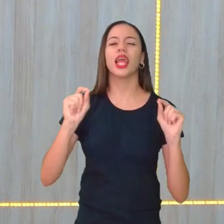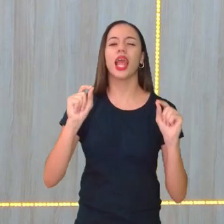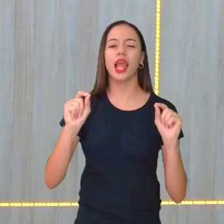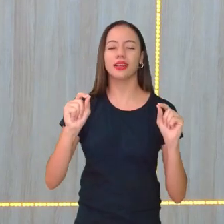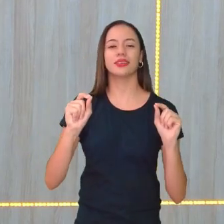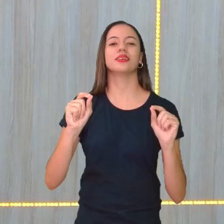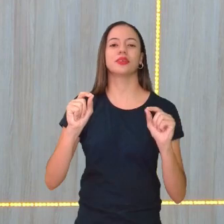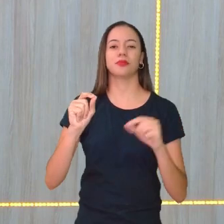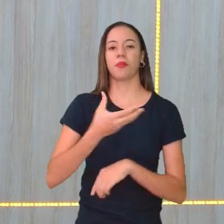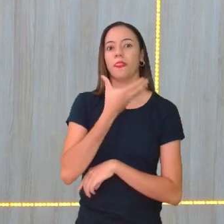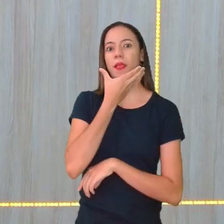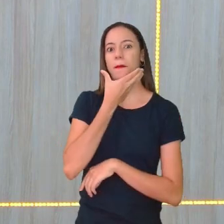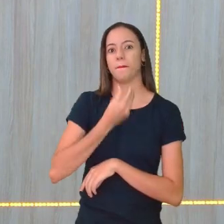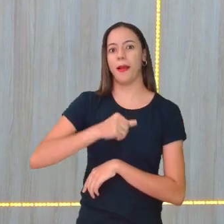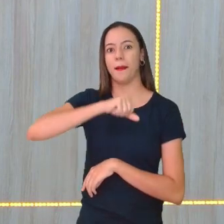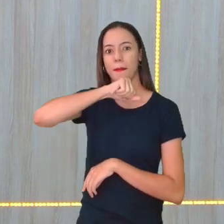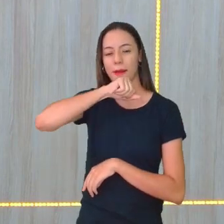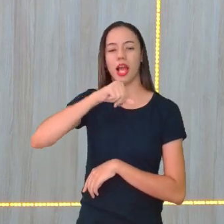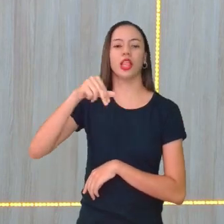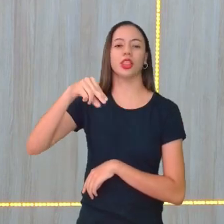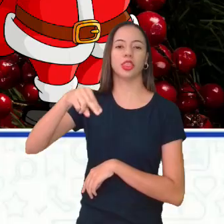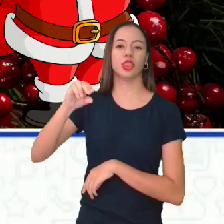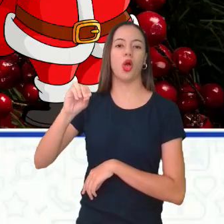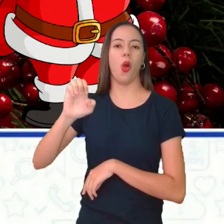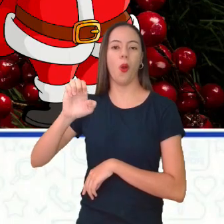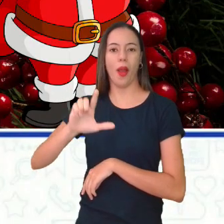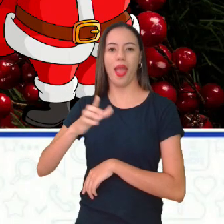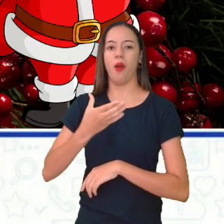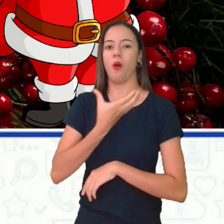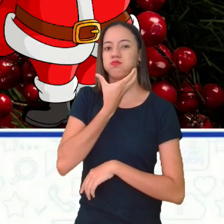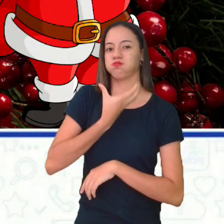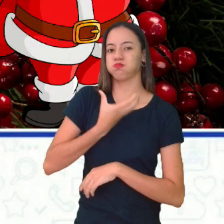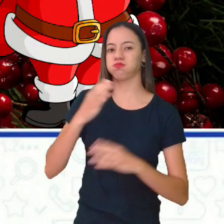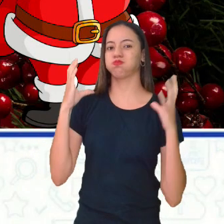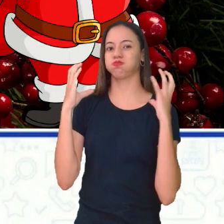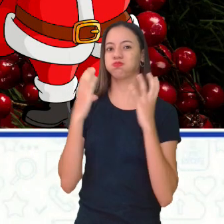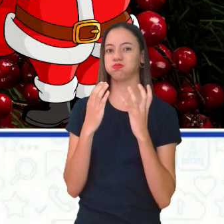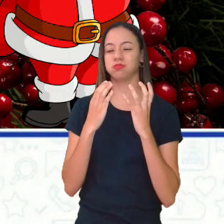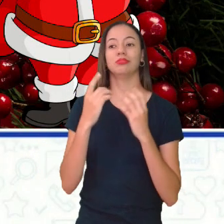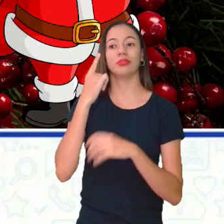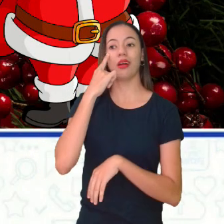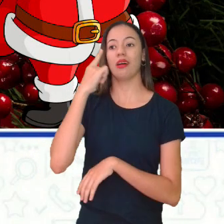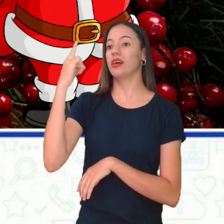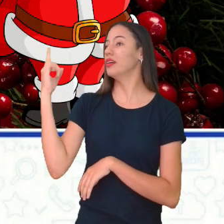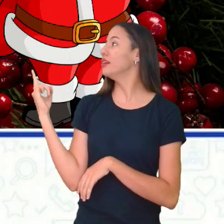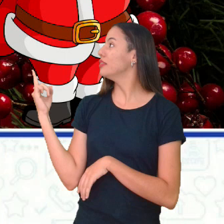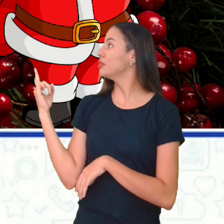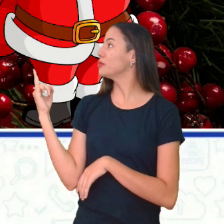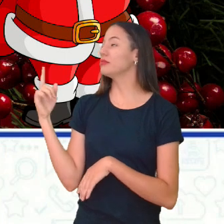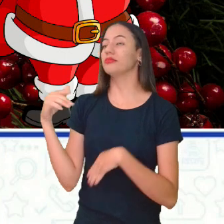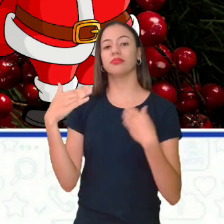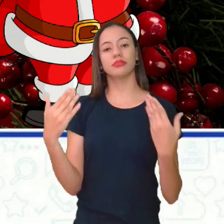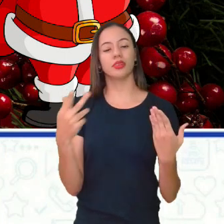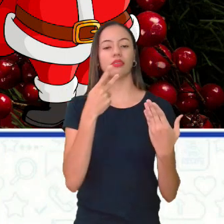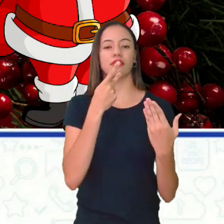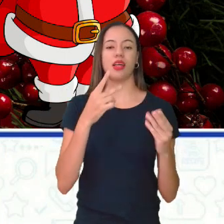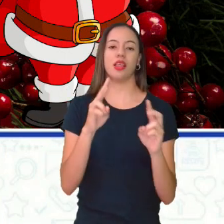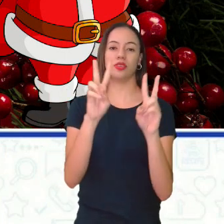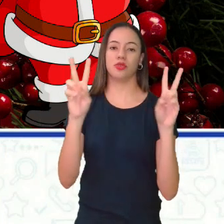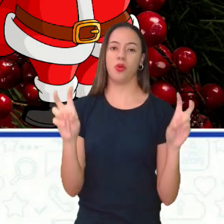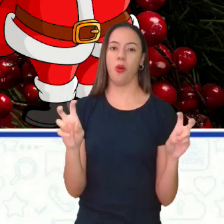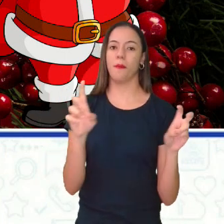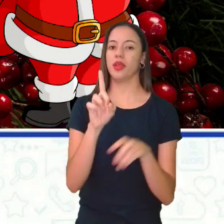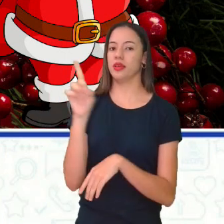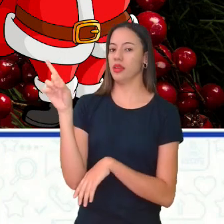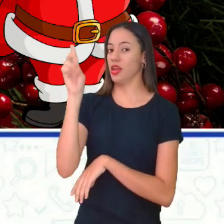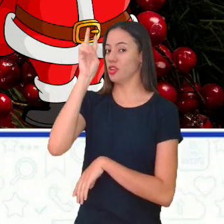popular Papai Noel, né? O Papai Noel, ele aí, ó. E o Papai Noel, a gente vai falar um pouquinho hoje